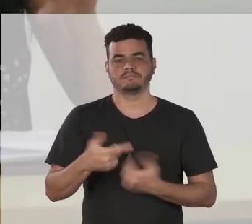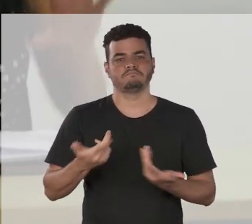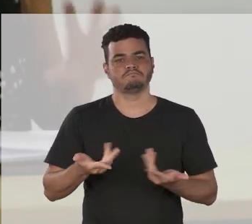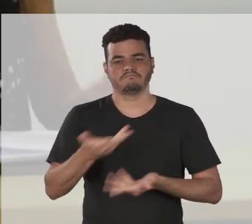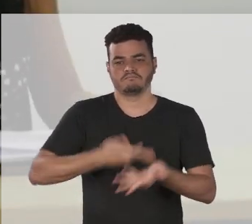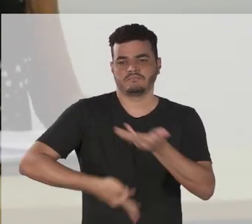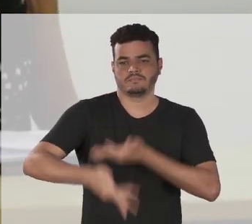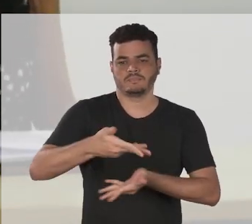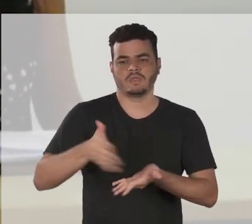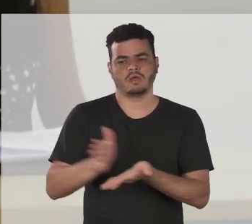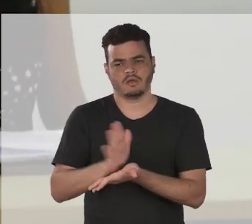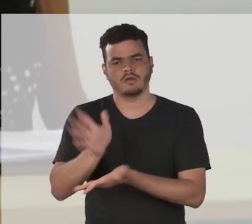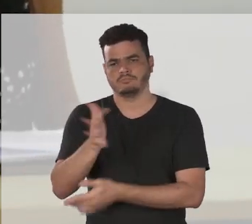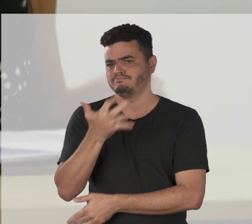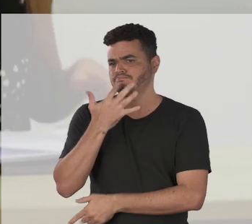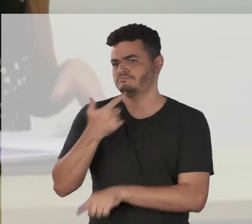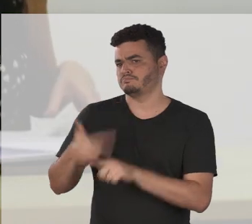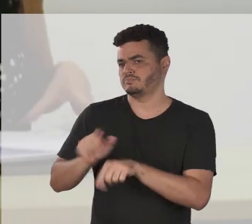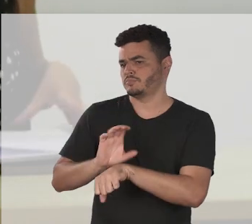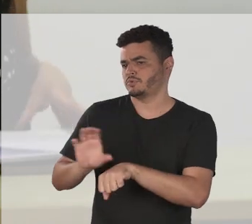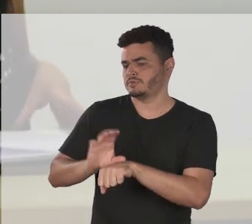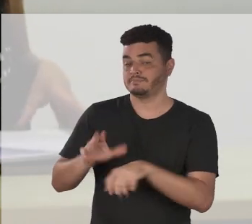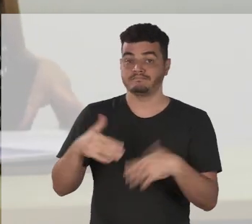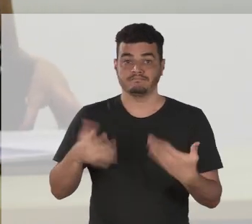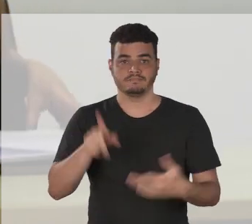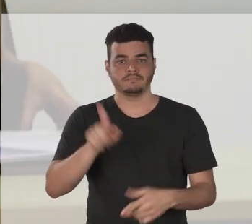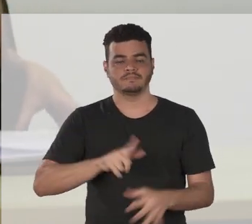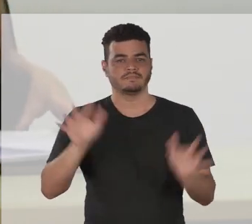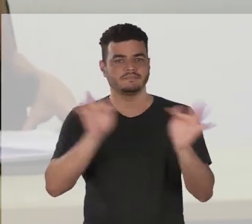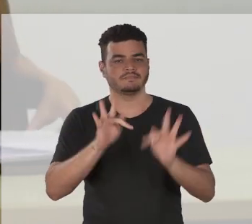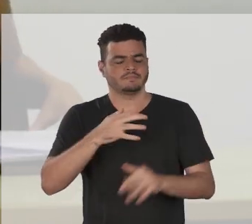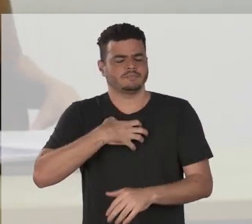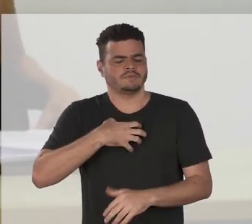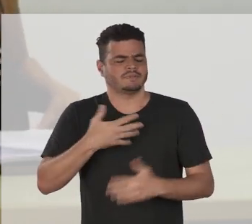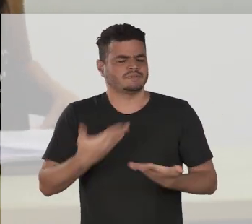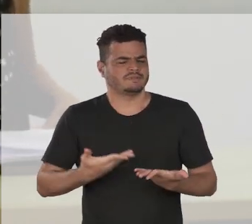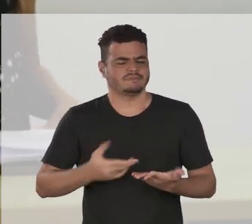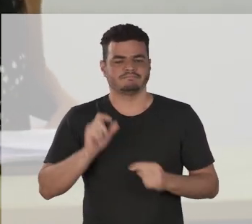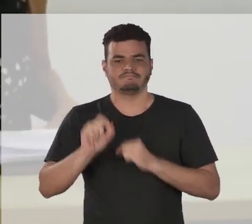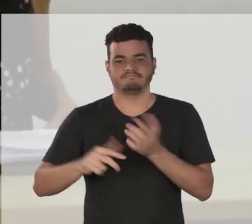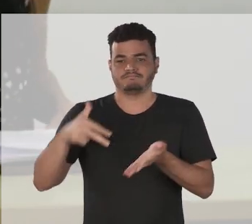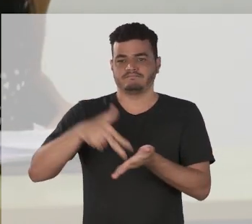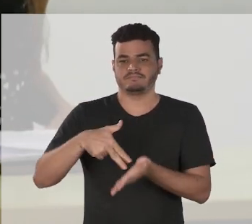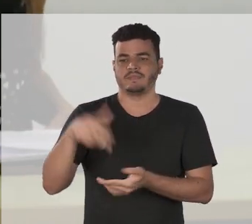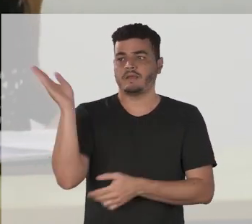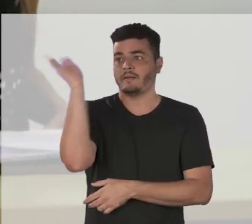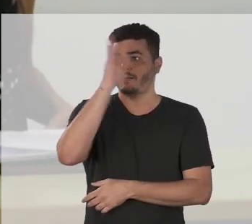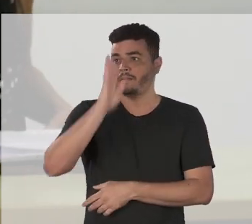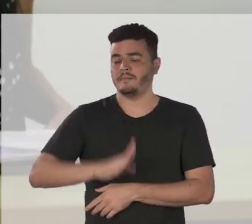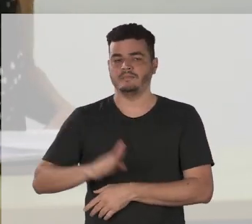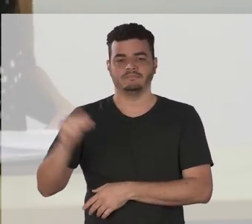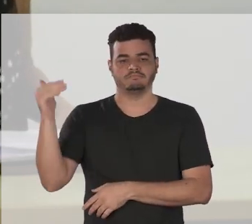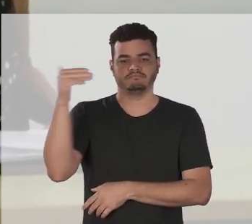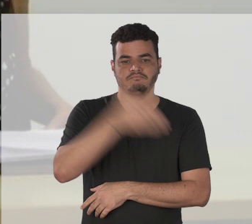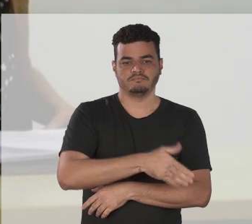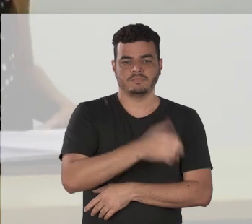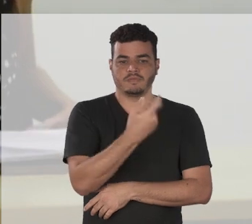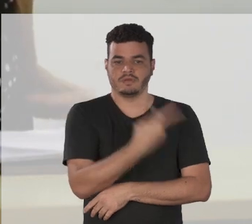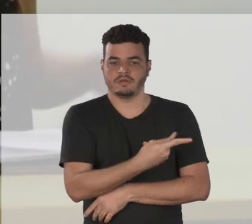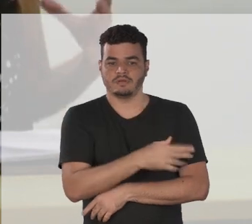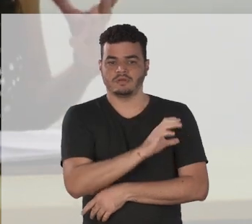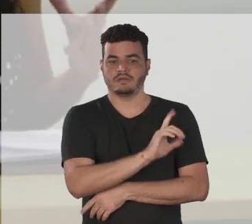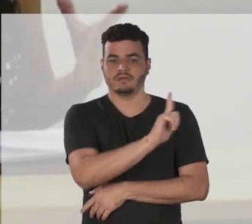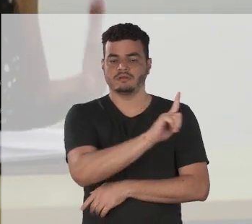com vocês. Alguns já conheço do curso, assim que, bom, é uma alegria poder estar aqui. Vim aqui ao Brasil, a